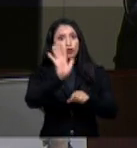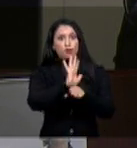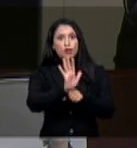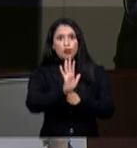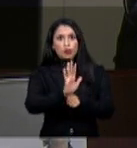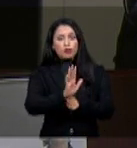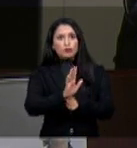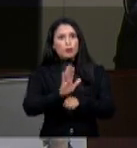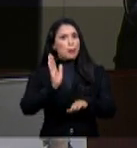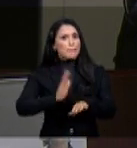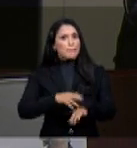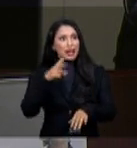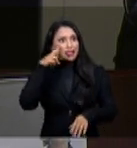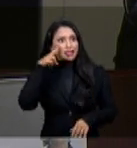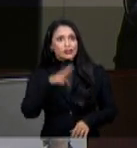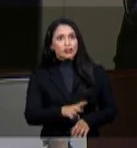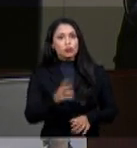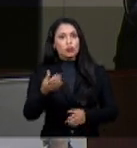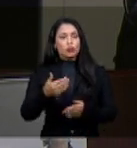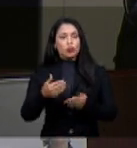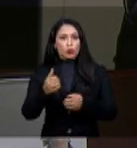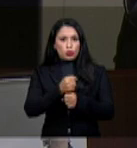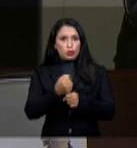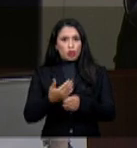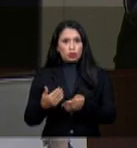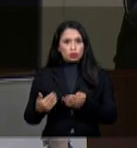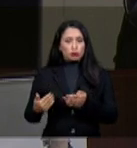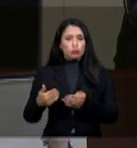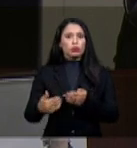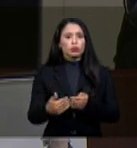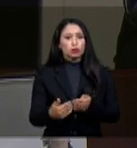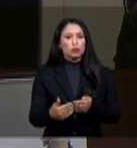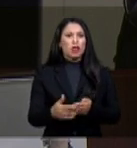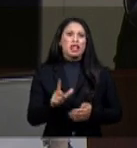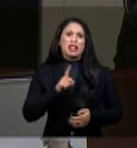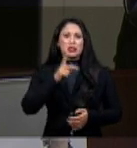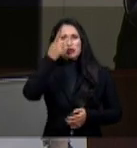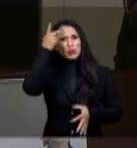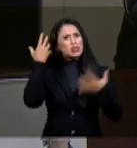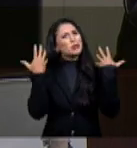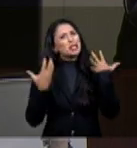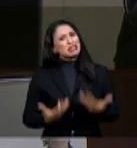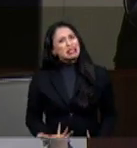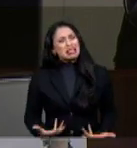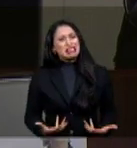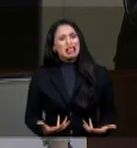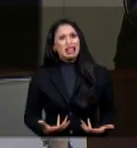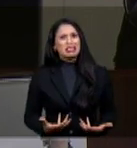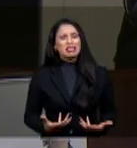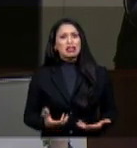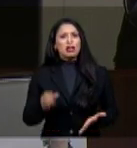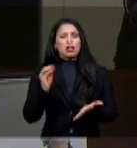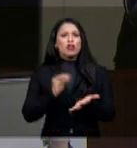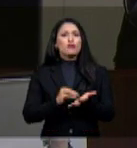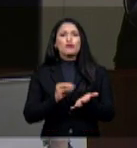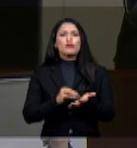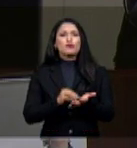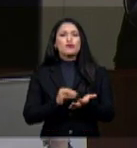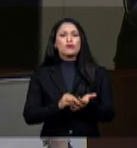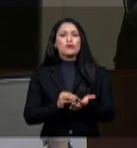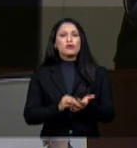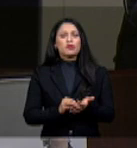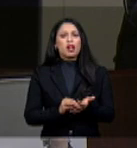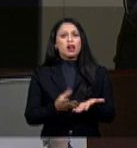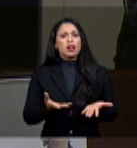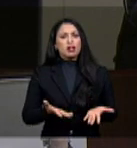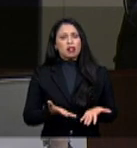ano. As pessoas estão também exaustas de tanto vazio preenchido com ignorância. As pessoas estão